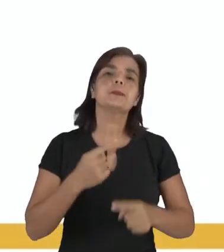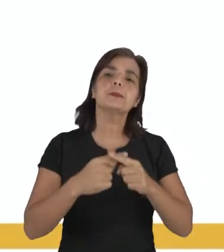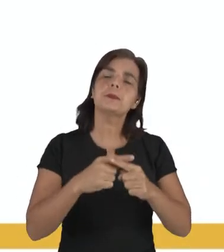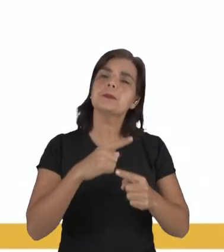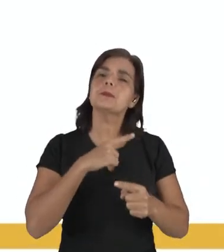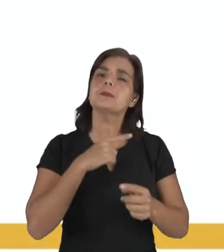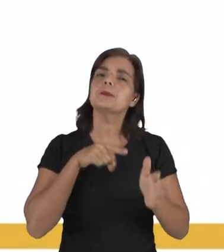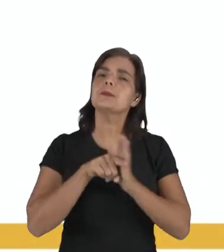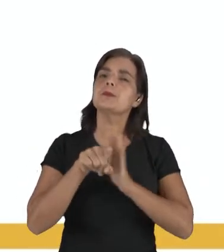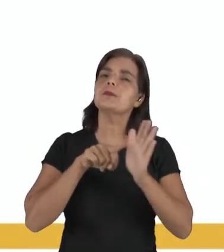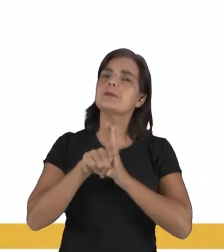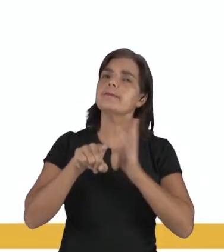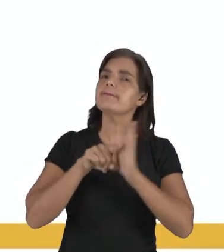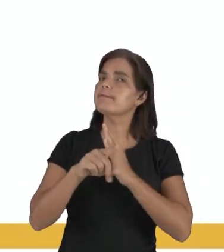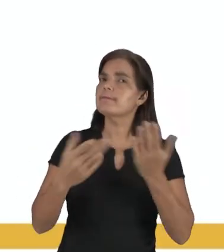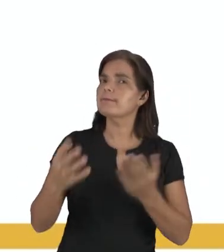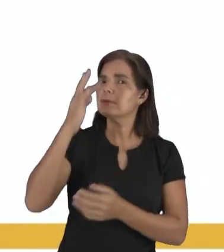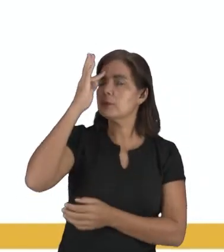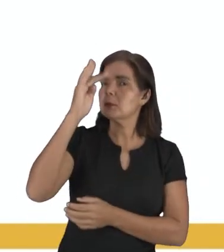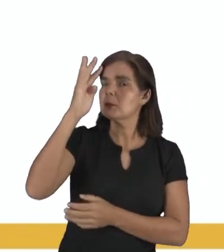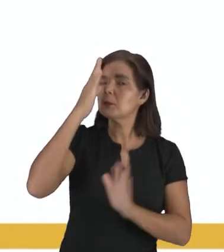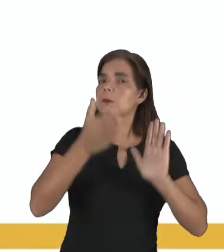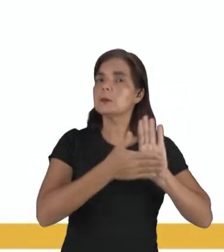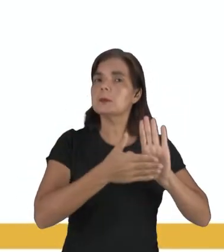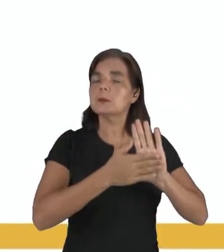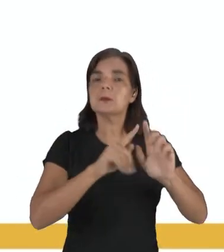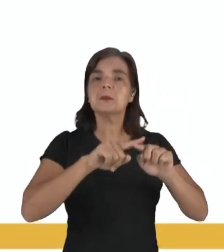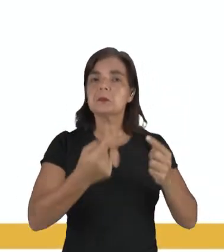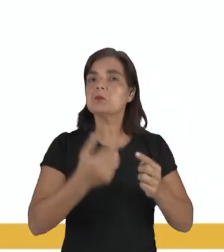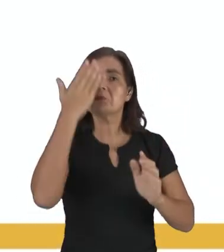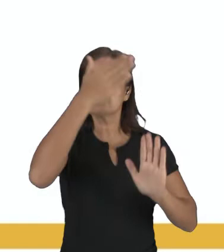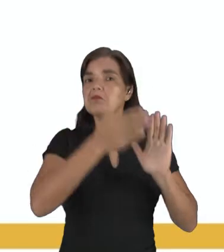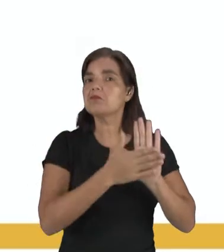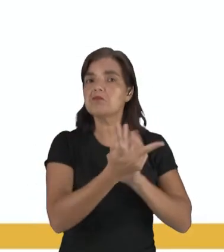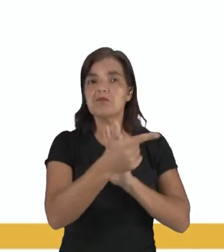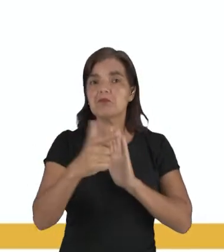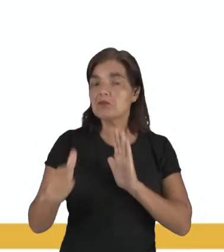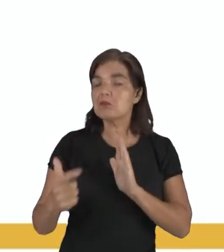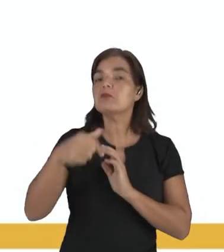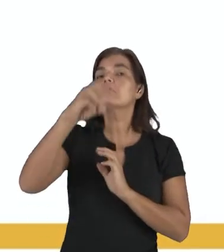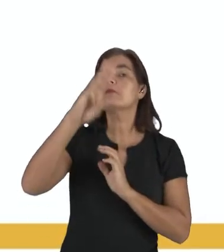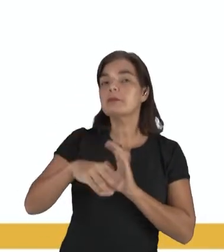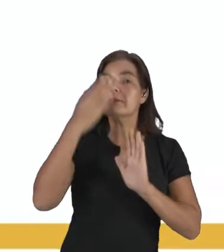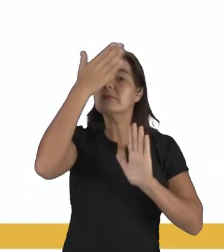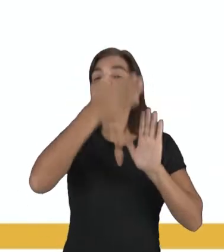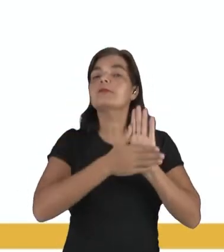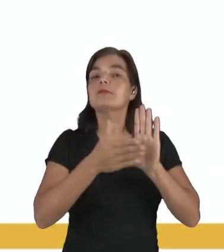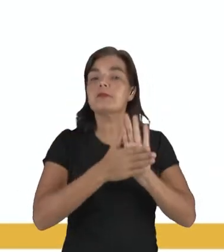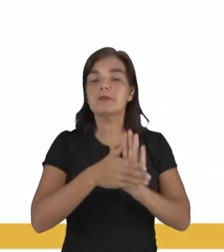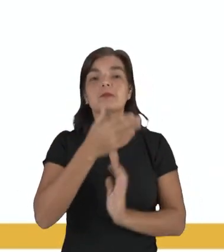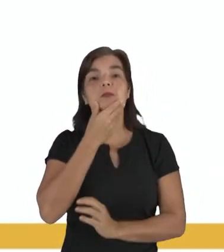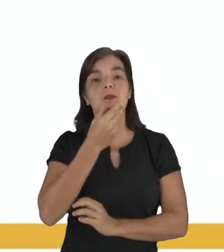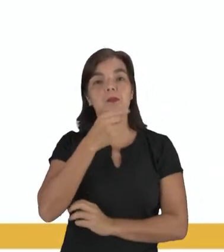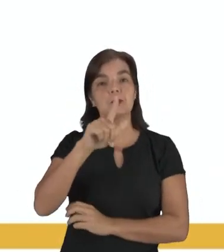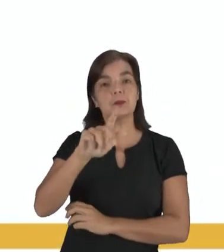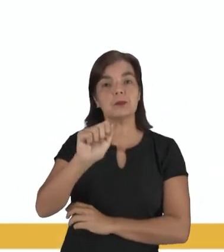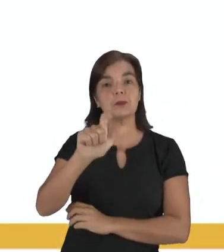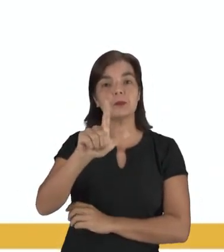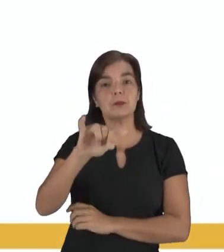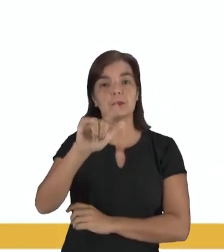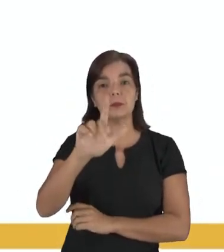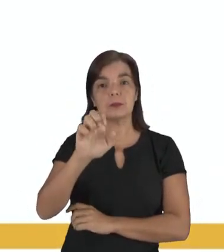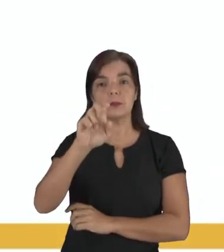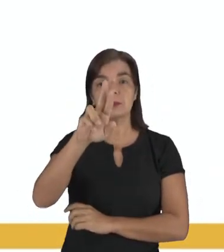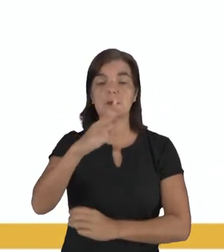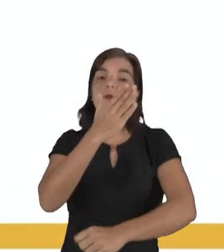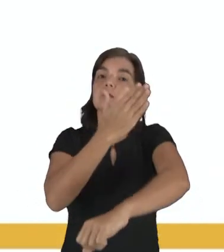havia muito questionamento, havia muita teoria propostas, mas não havia comprovação, e aí quem vai comprovar isso é o Galileu Galilei na Idade